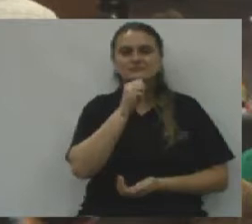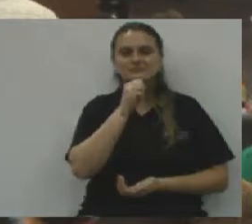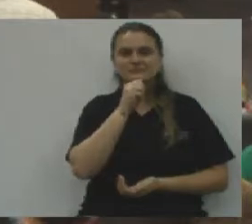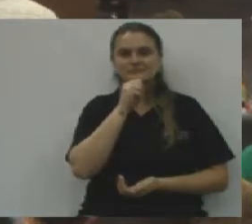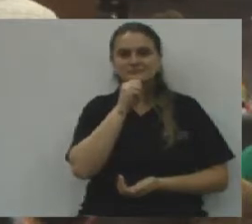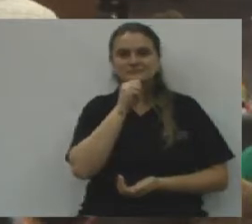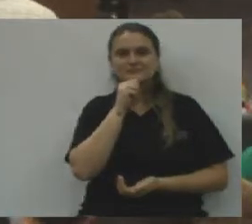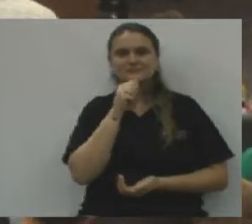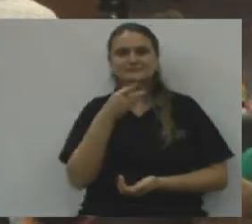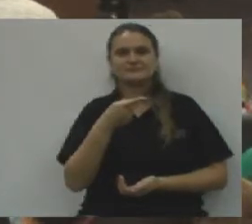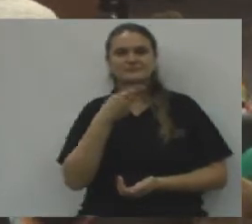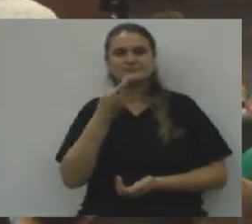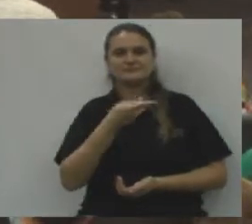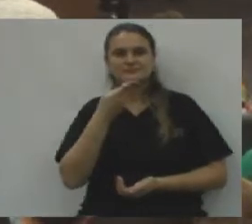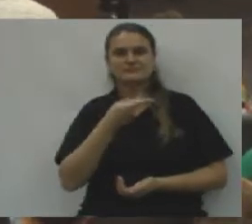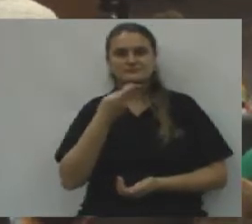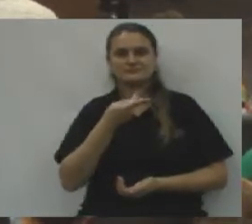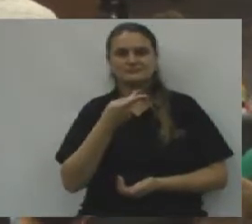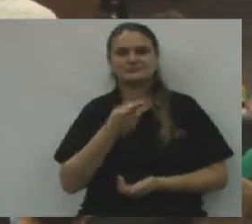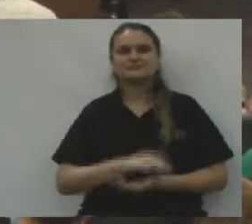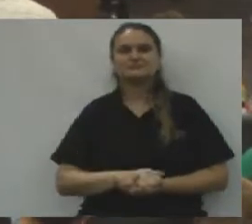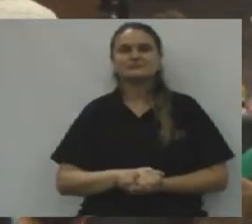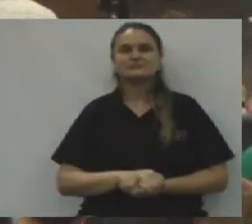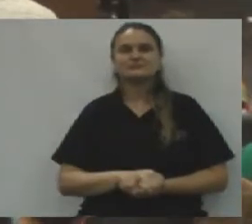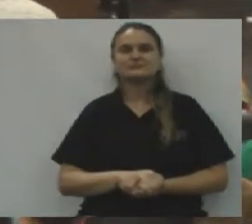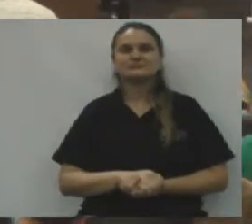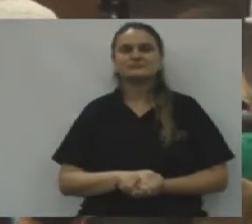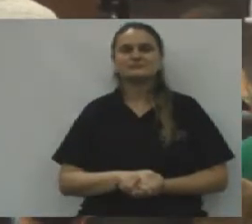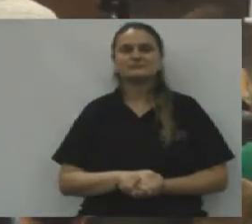Ainda na palavra, então,